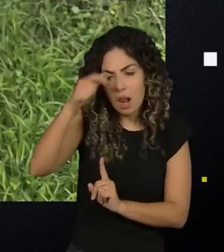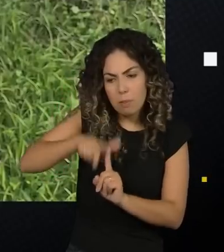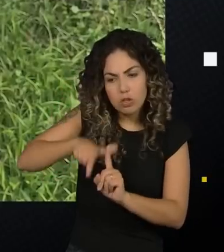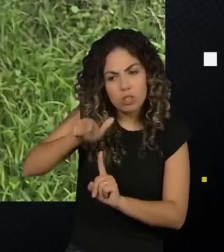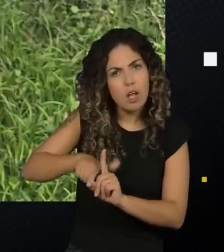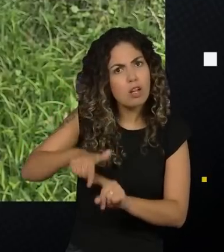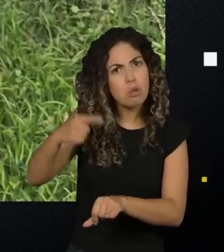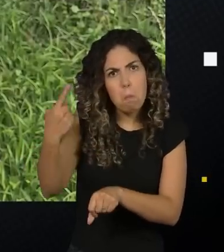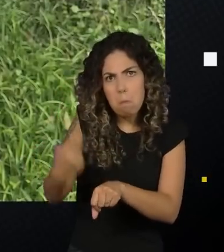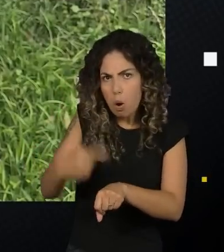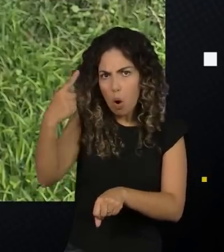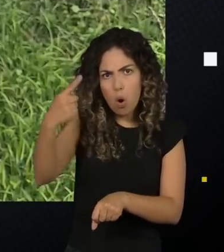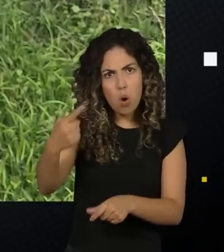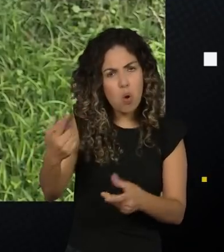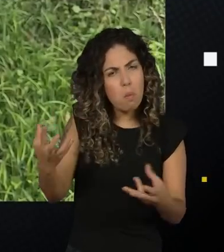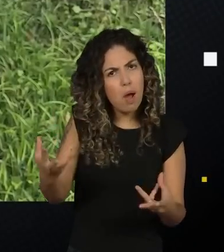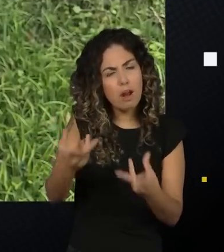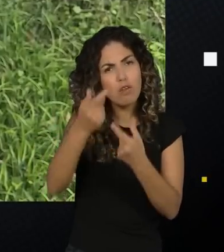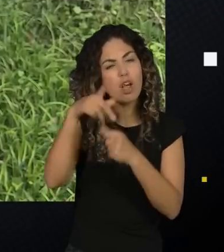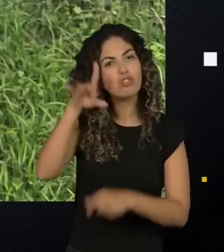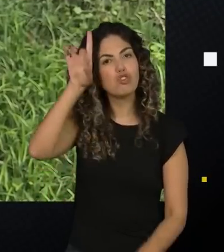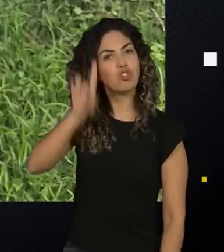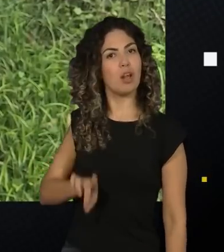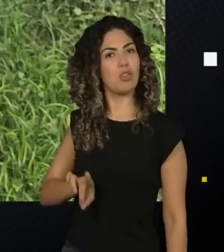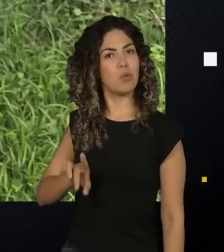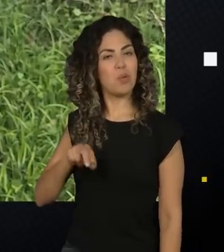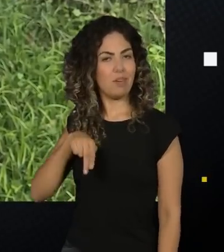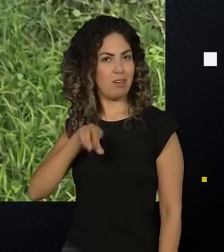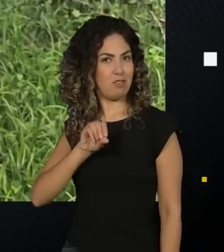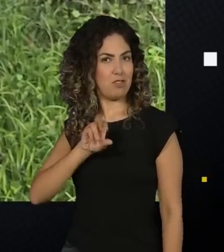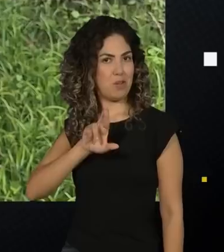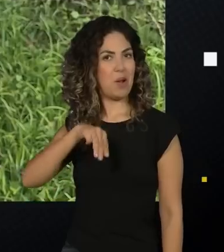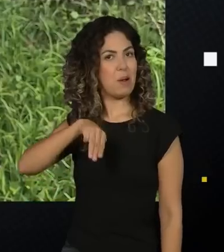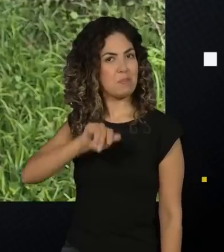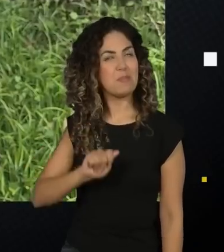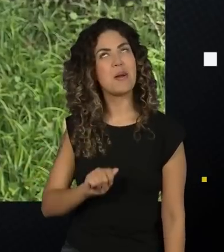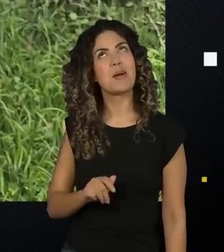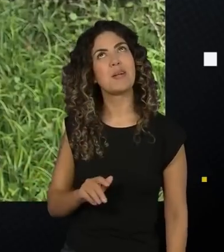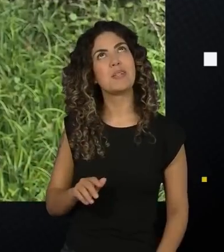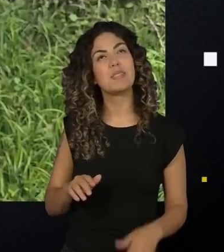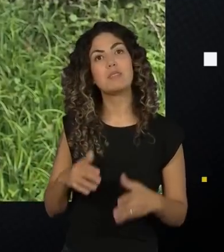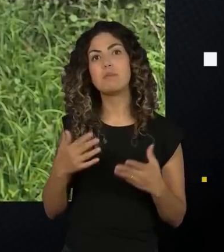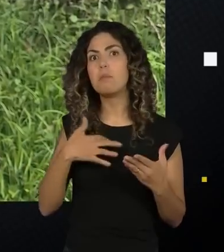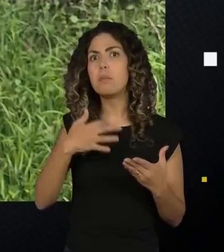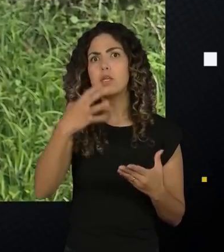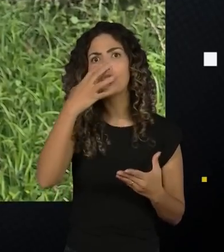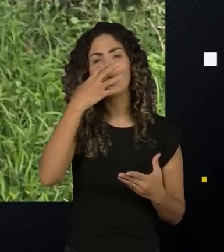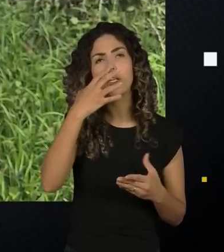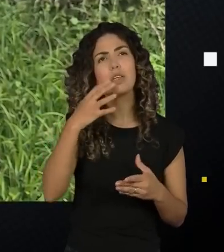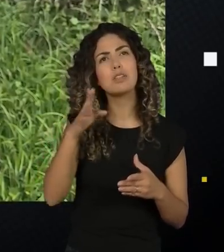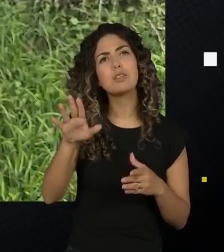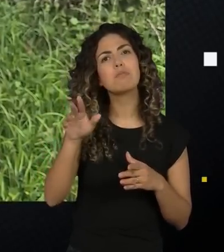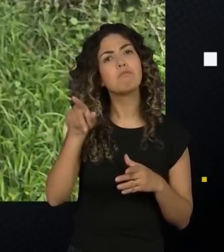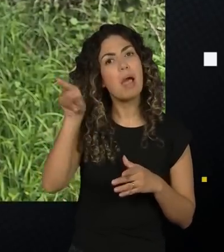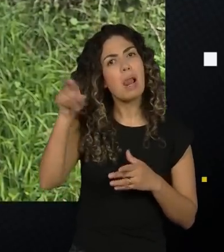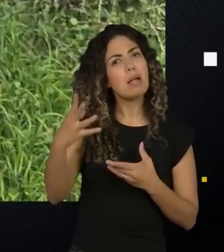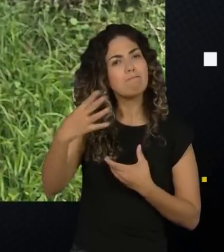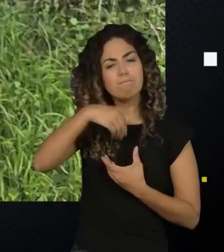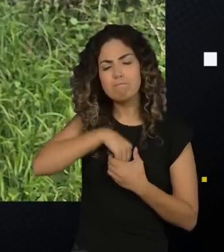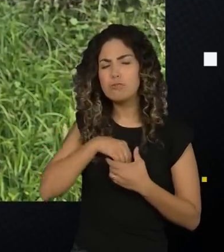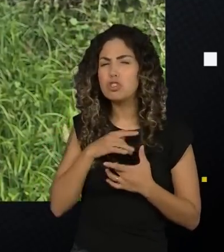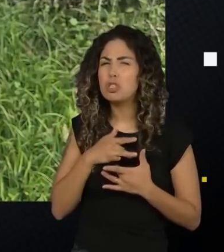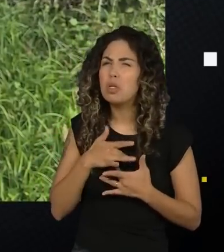tão forte, que é a diretora Norma, e é impressionante como ela é generosa. Ela é